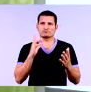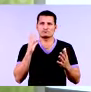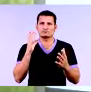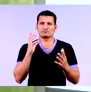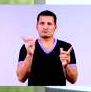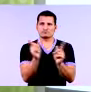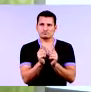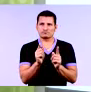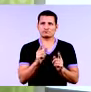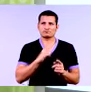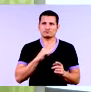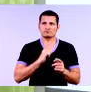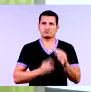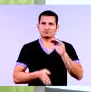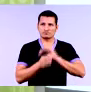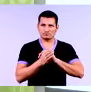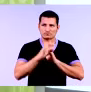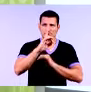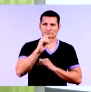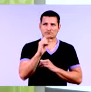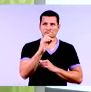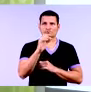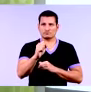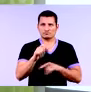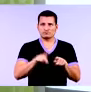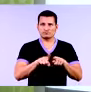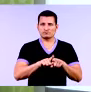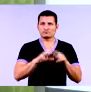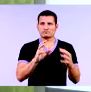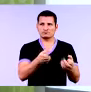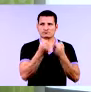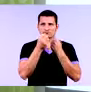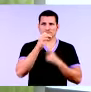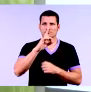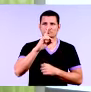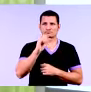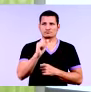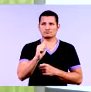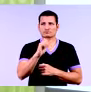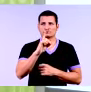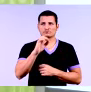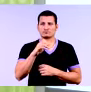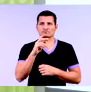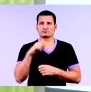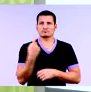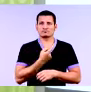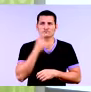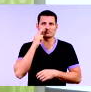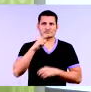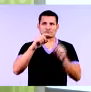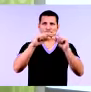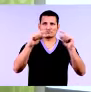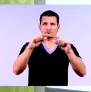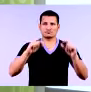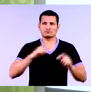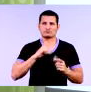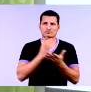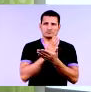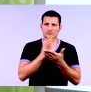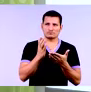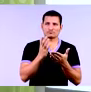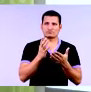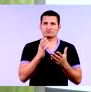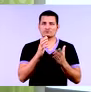entrada do dado e a recuperação do dado. Nós vimos no formulário que o formulário possui algumas características,